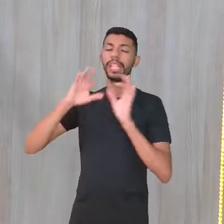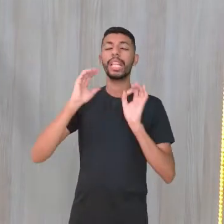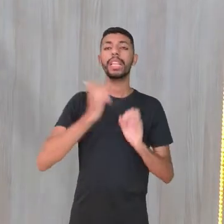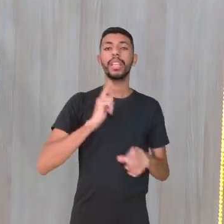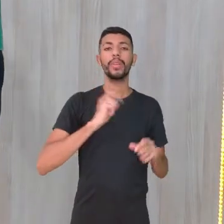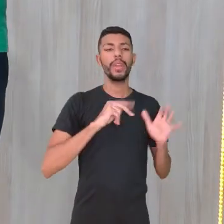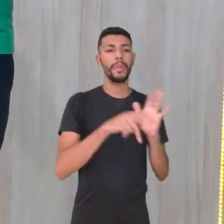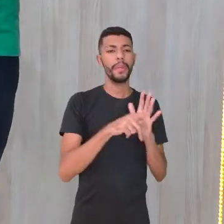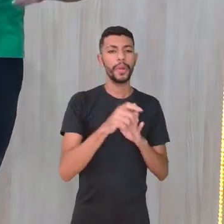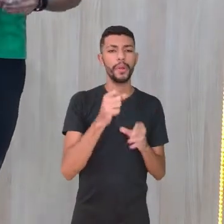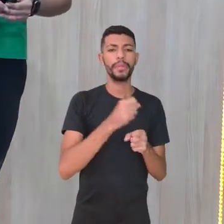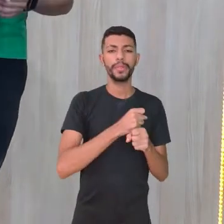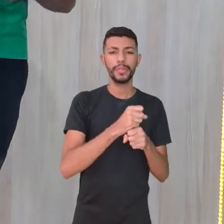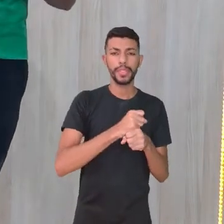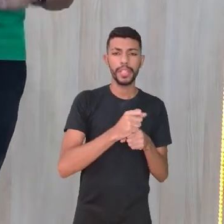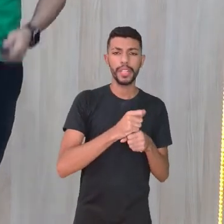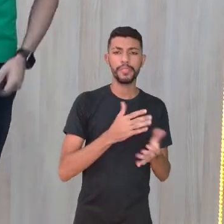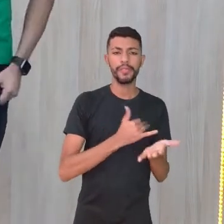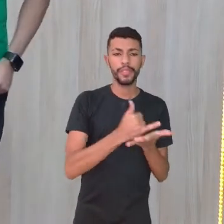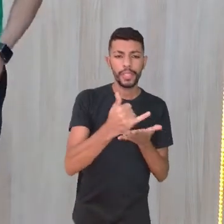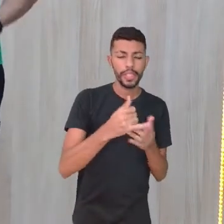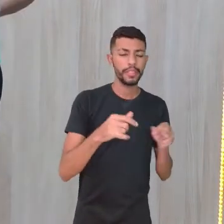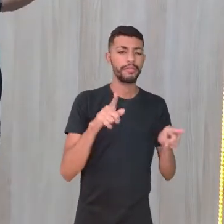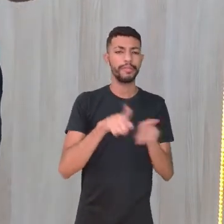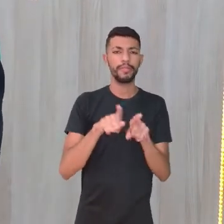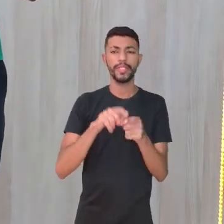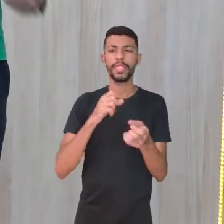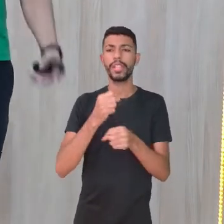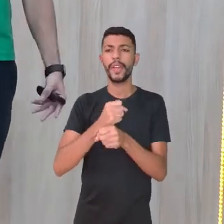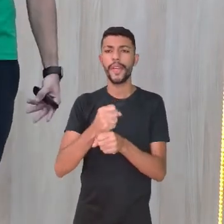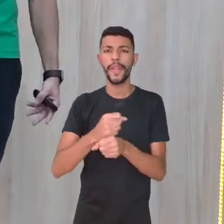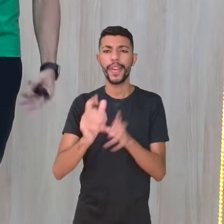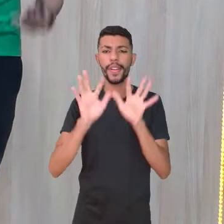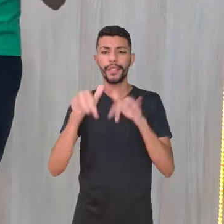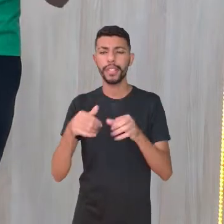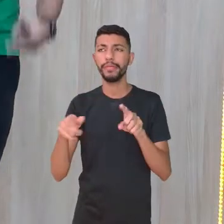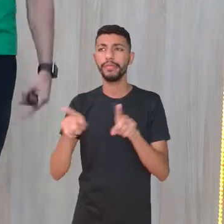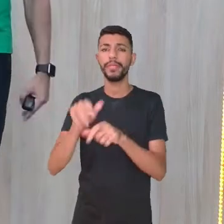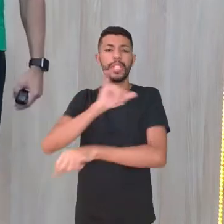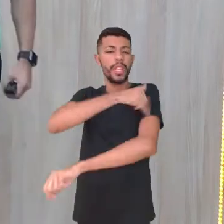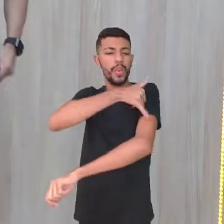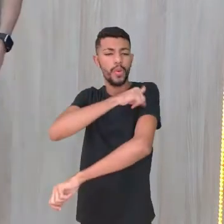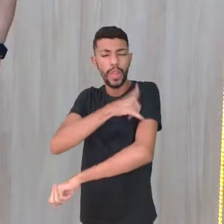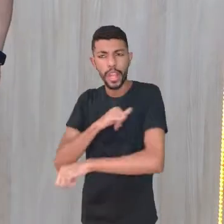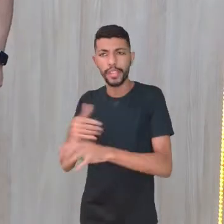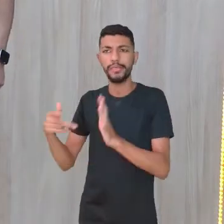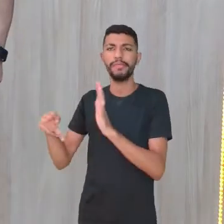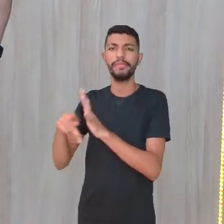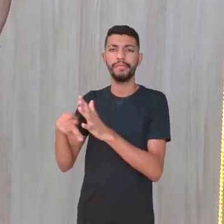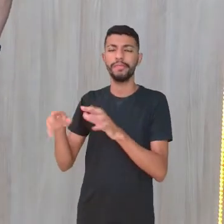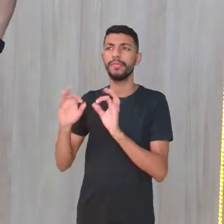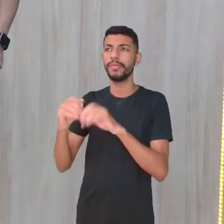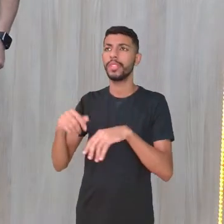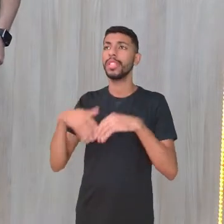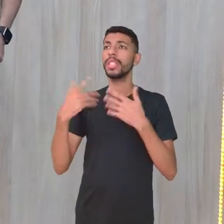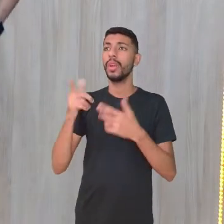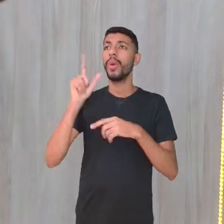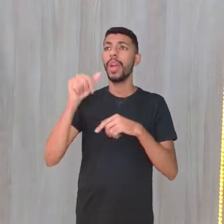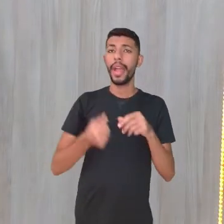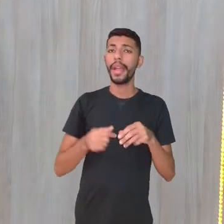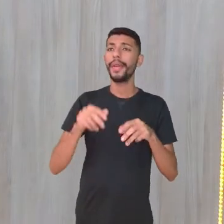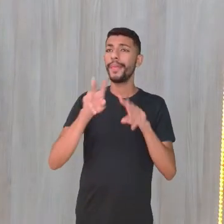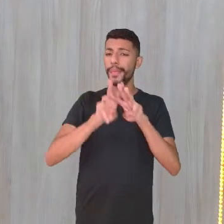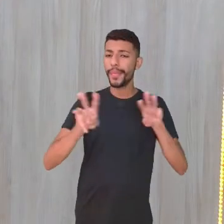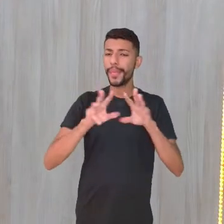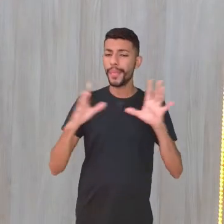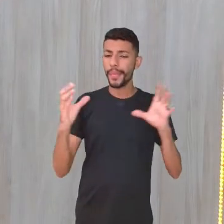tem também dos anos iniciais, tem também da educação aí de jovens e adultos. Então é uma plataforma bastante completa. Eu